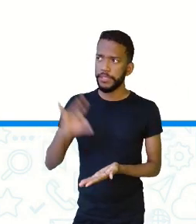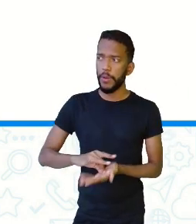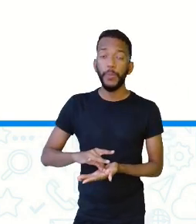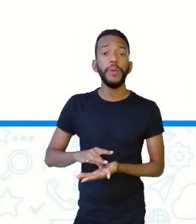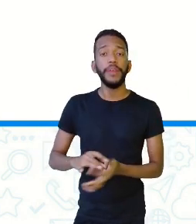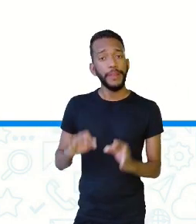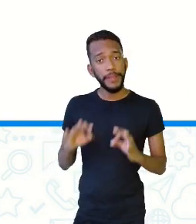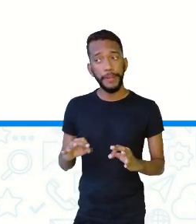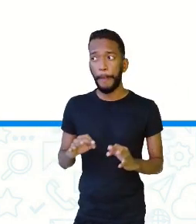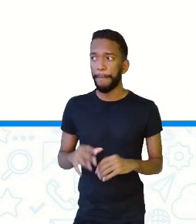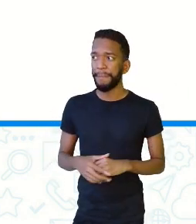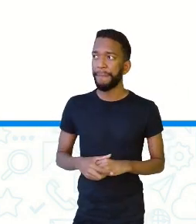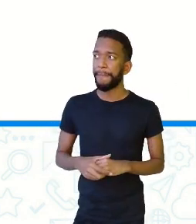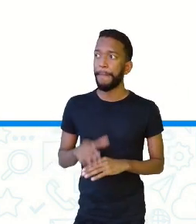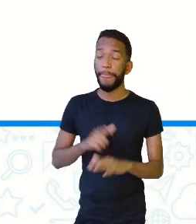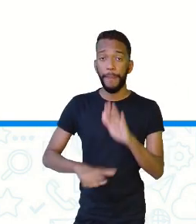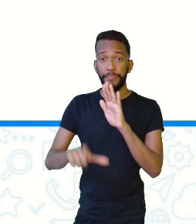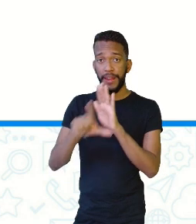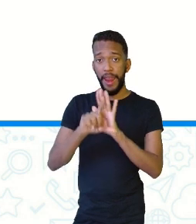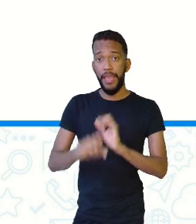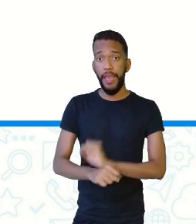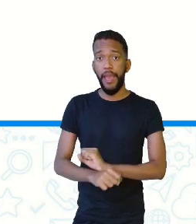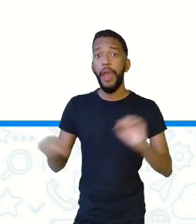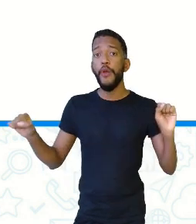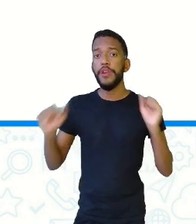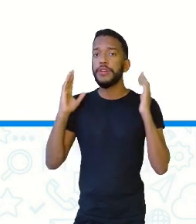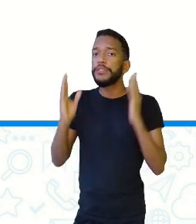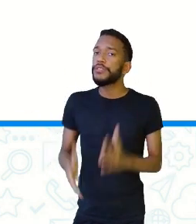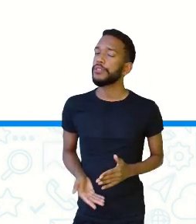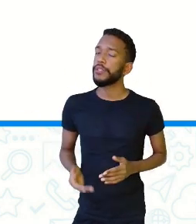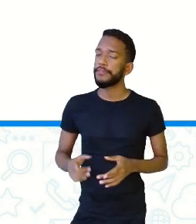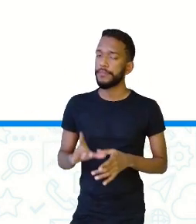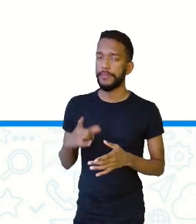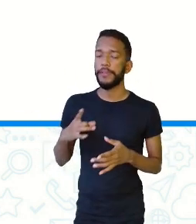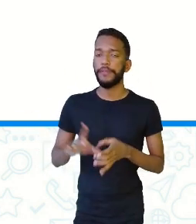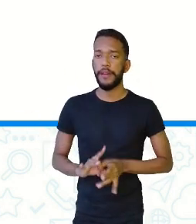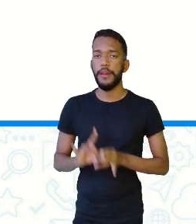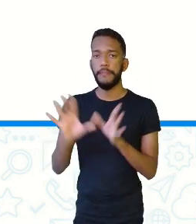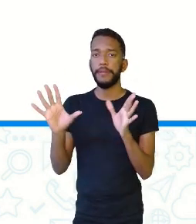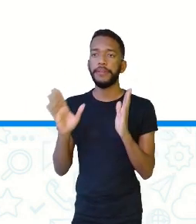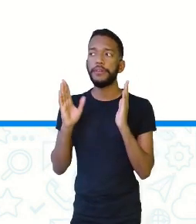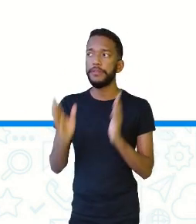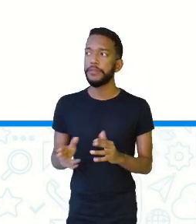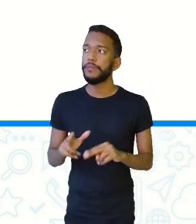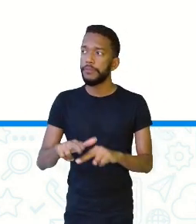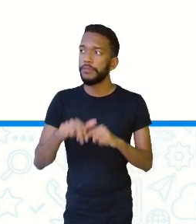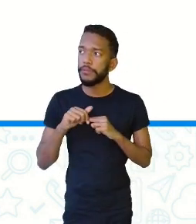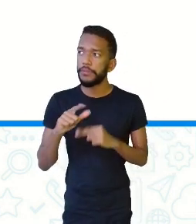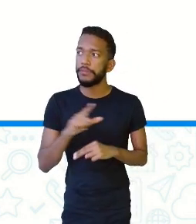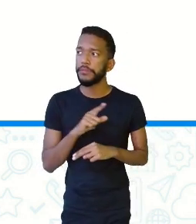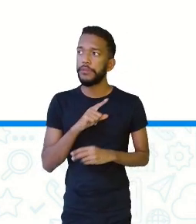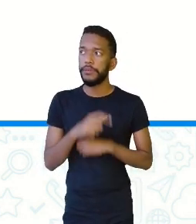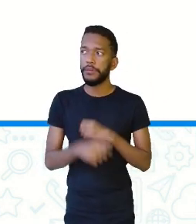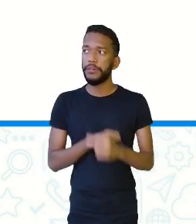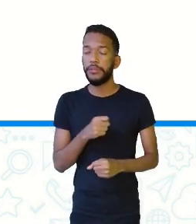oficialmente, a Lei Áurea, que foi a lei que libertava os escravizados, ela foi assinada no